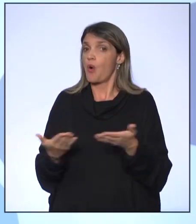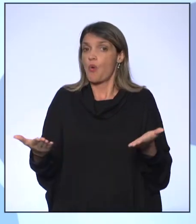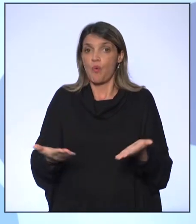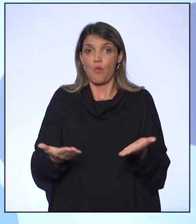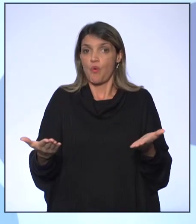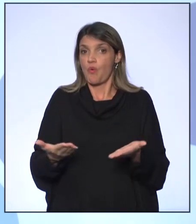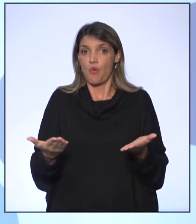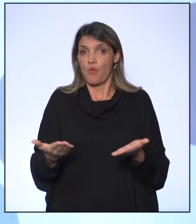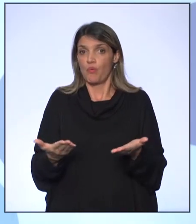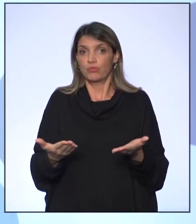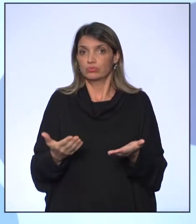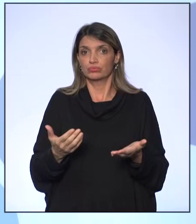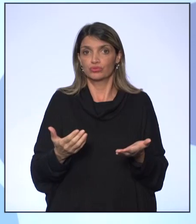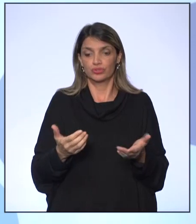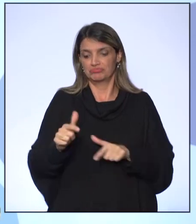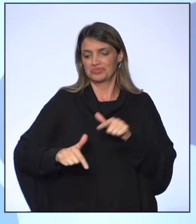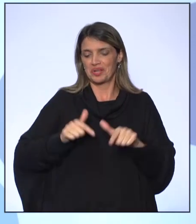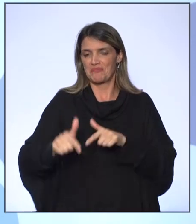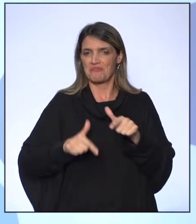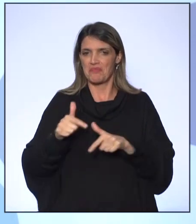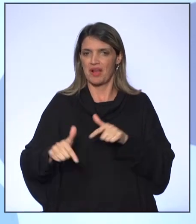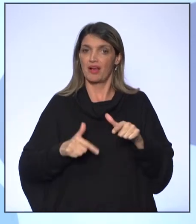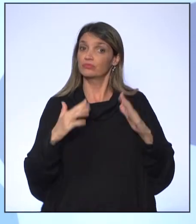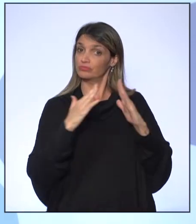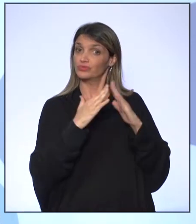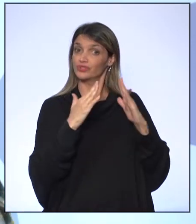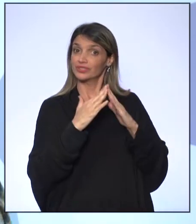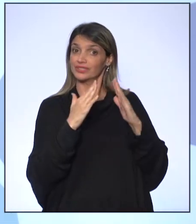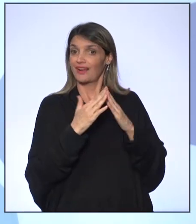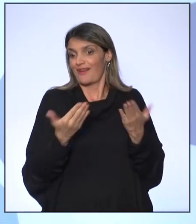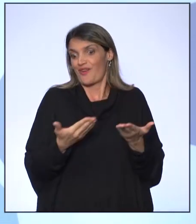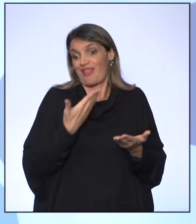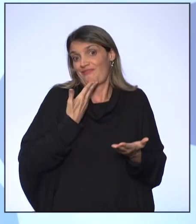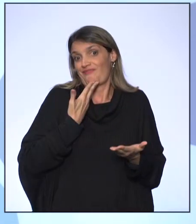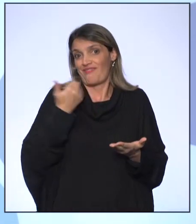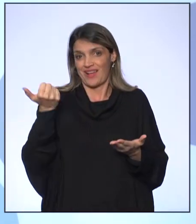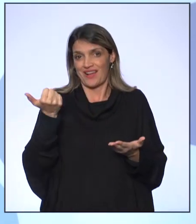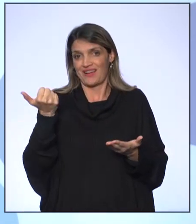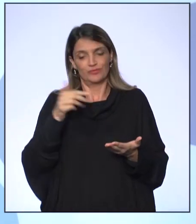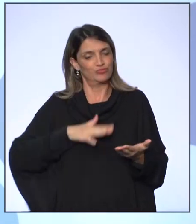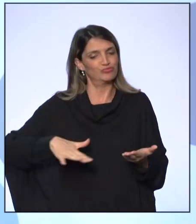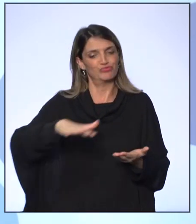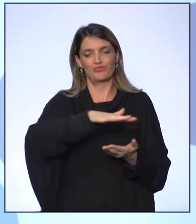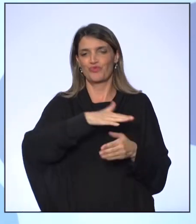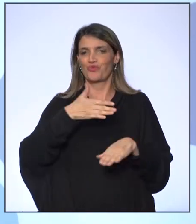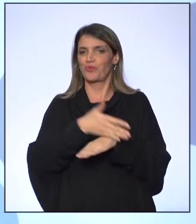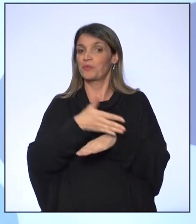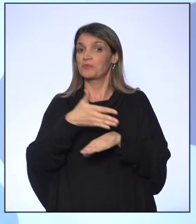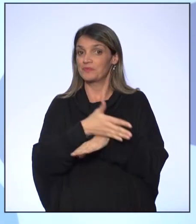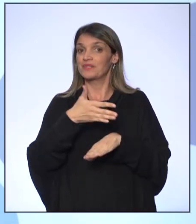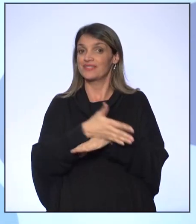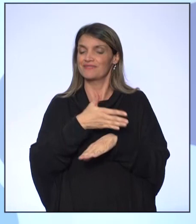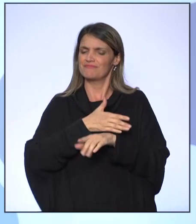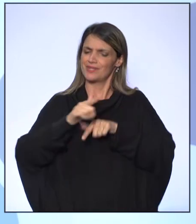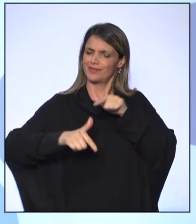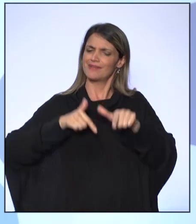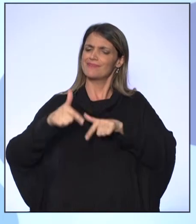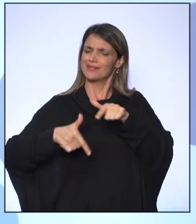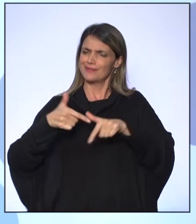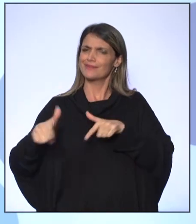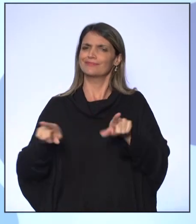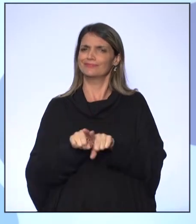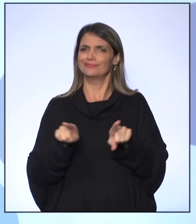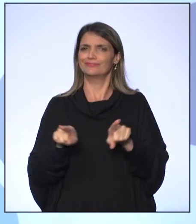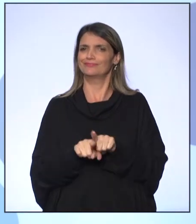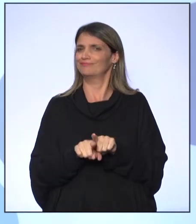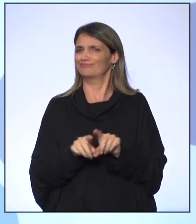Hoje, dentro das atividades domésticas, né? Agora que facilitou também, né? Temos todo mundo aí participando das atividades domésticas, viu?